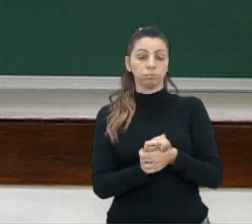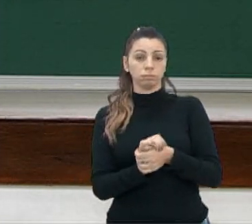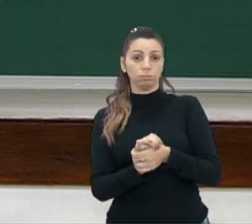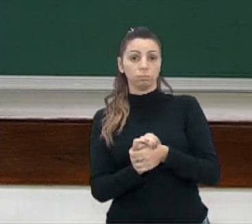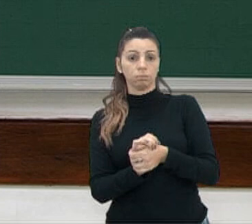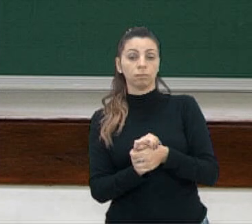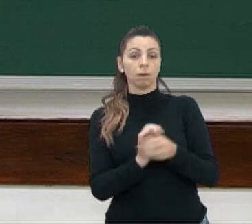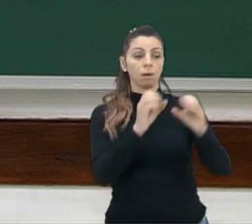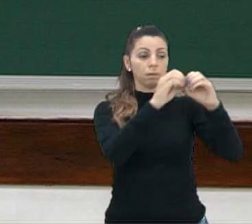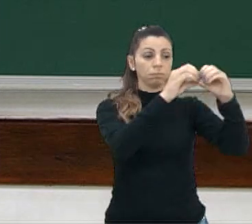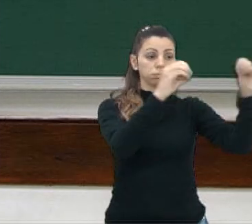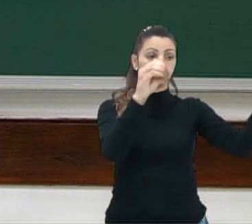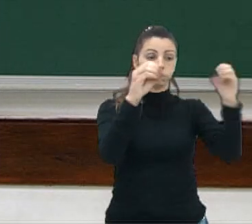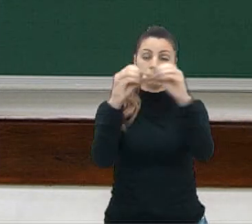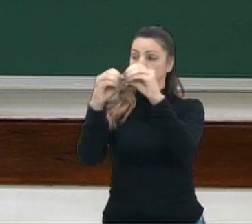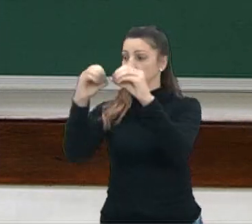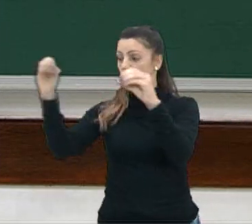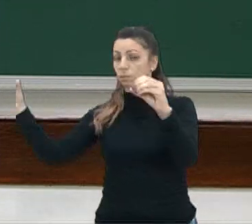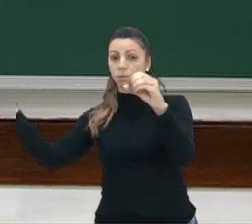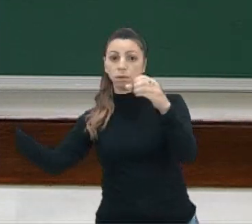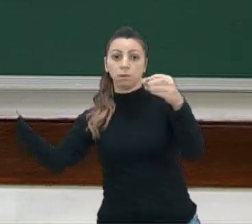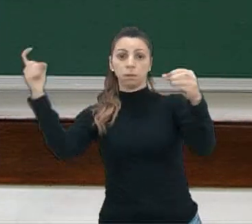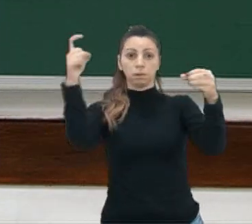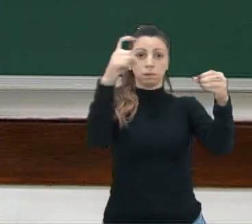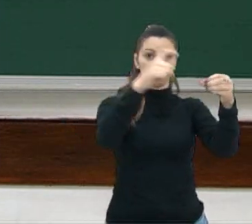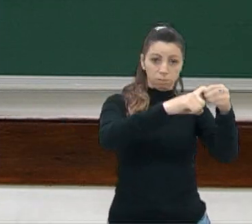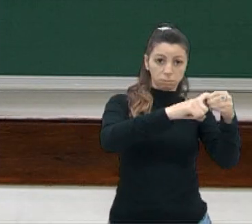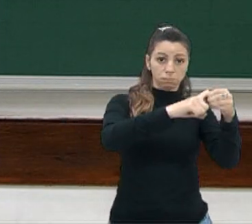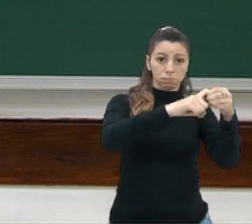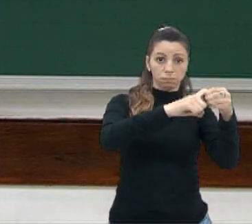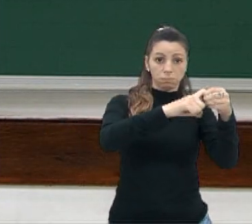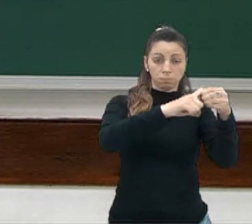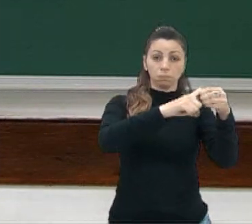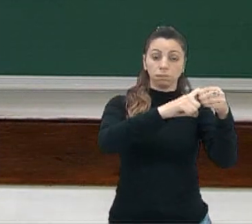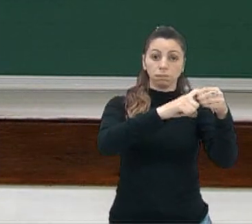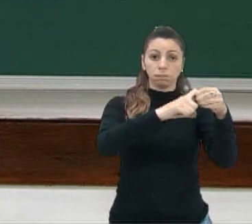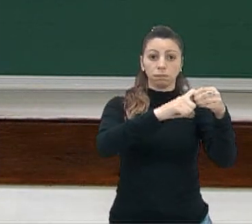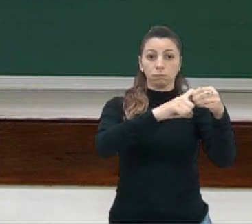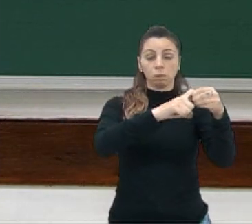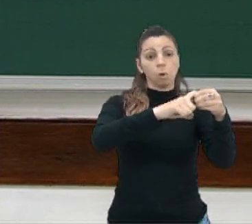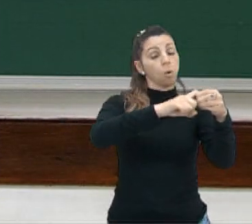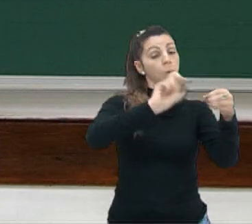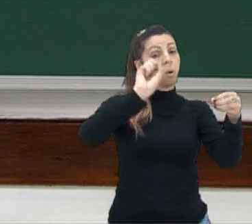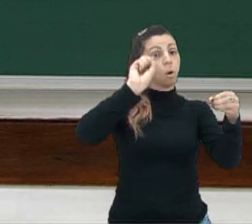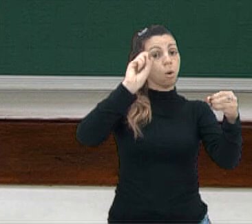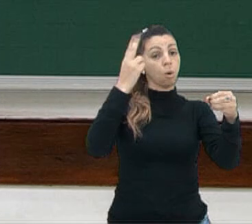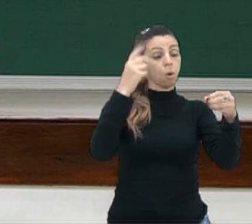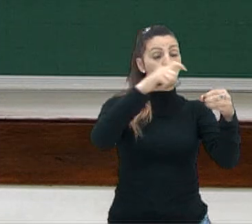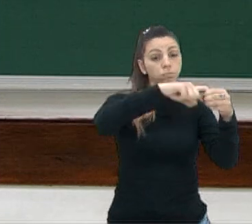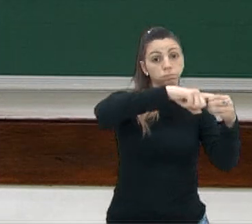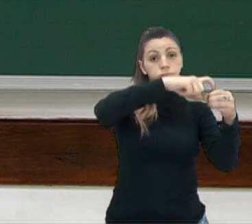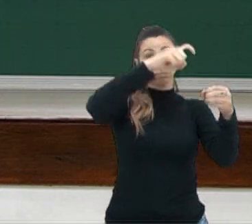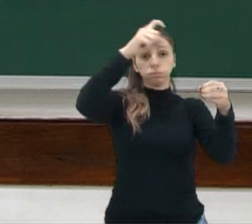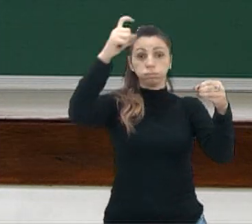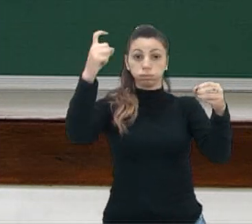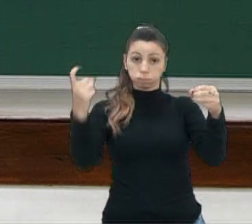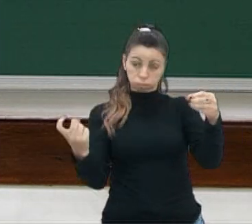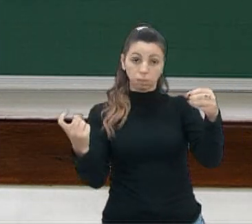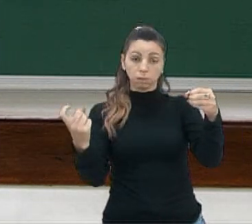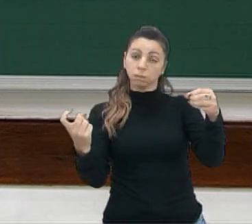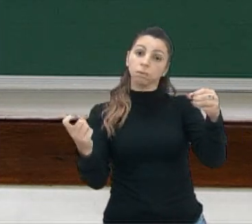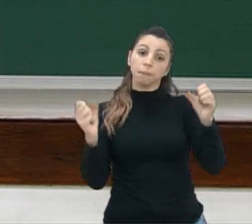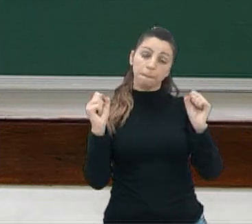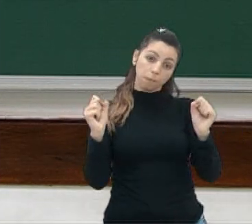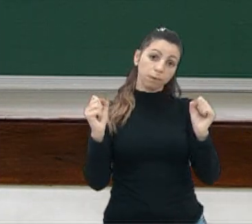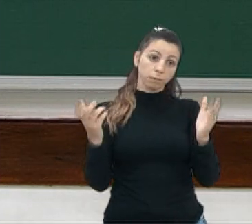simplesmente justapostas dentro desse período composto, e ela tem uma certa independência de significado, de sentido, ou elas